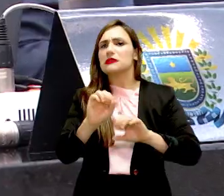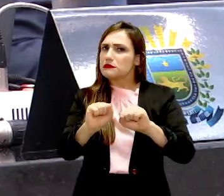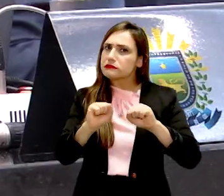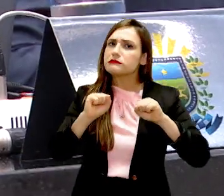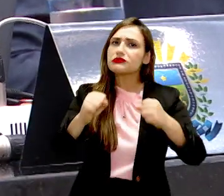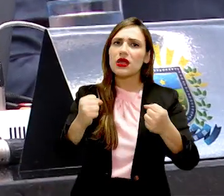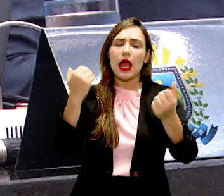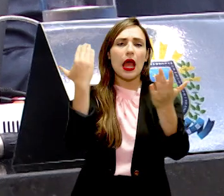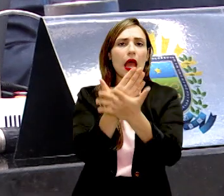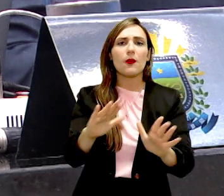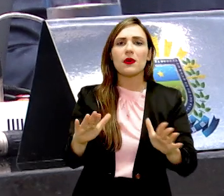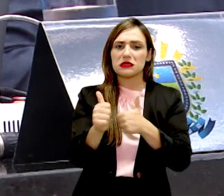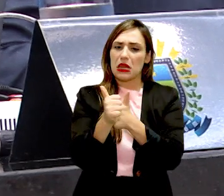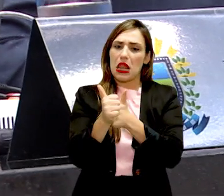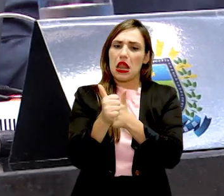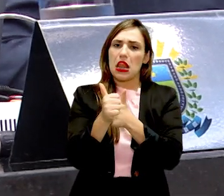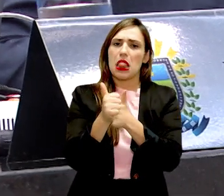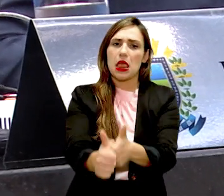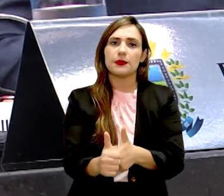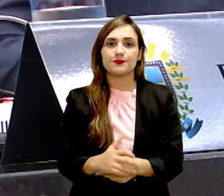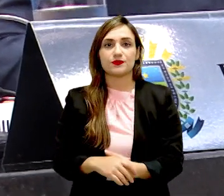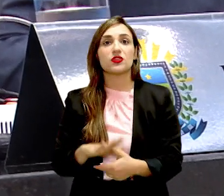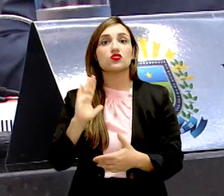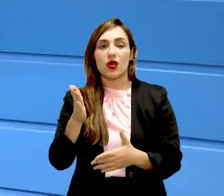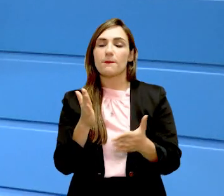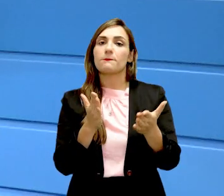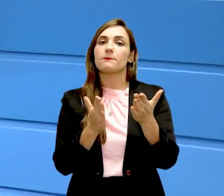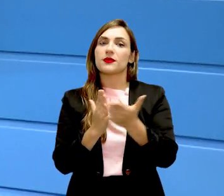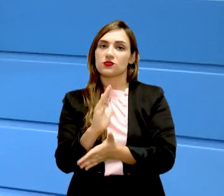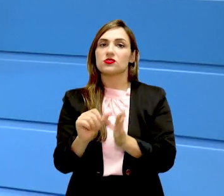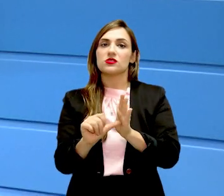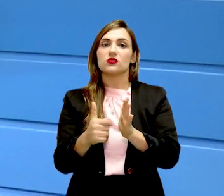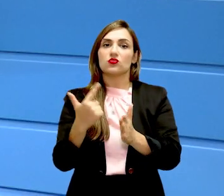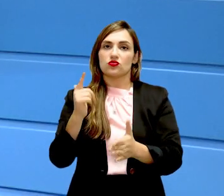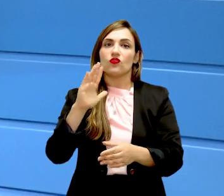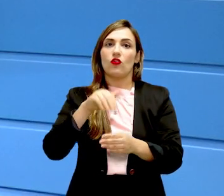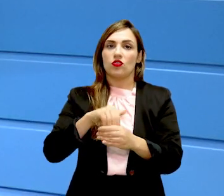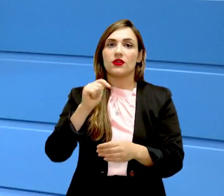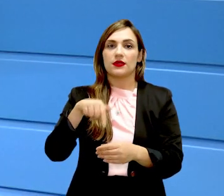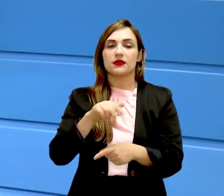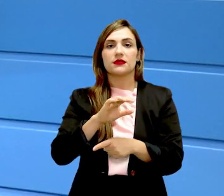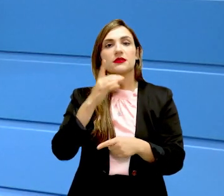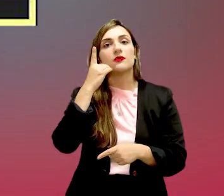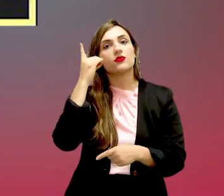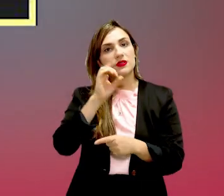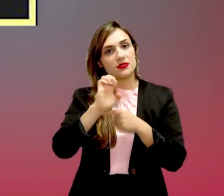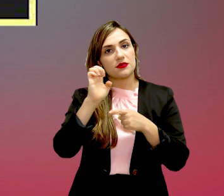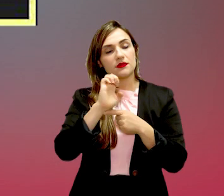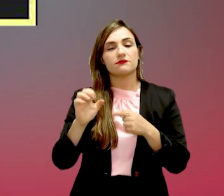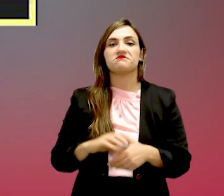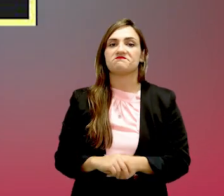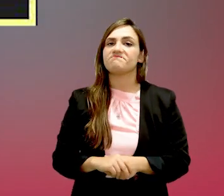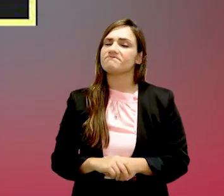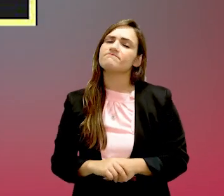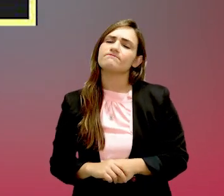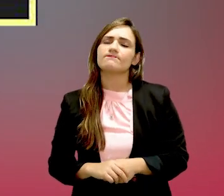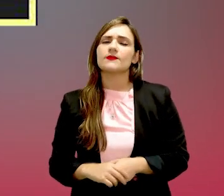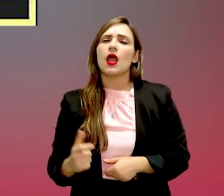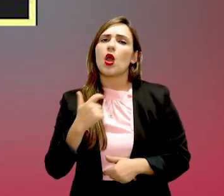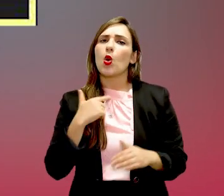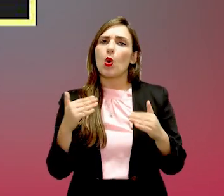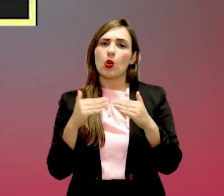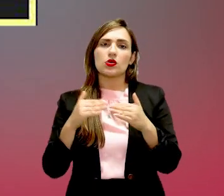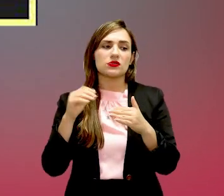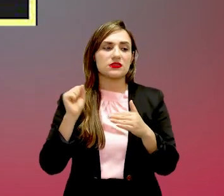Perseguição. A proposta foi aprovada em segunda votação pelos deputados estaduais. Fez muito bem o Congresso